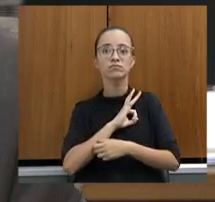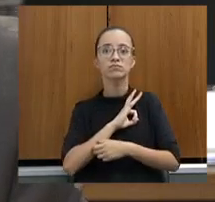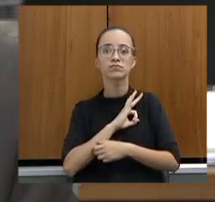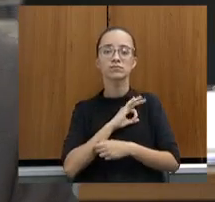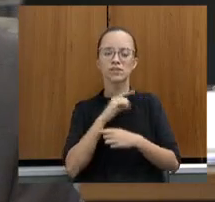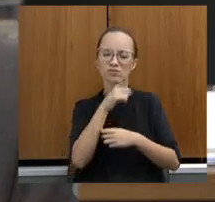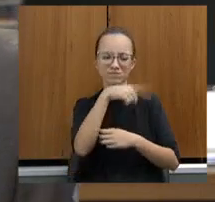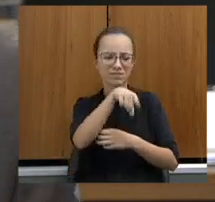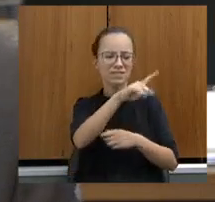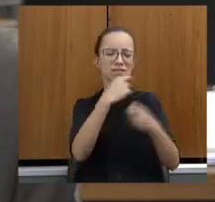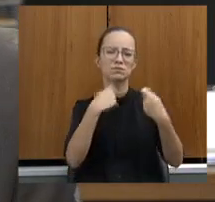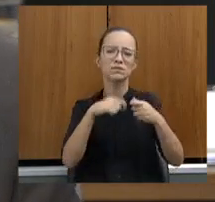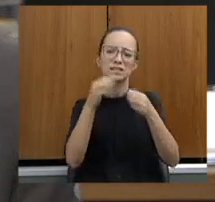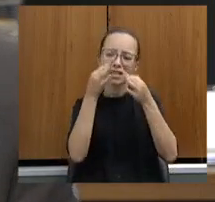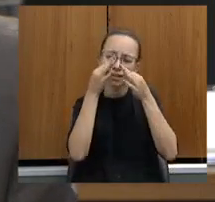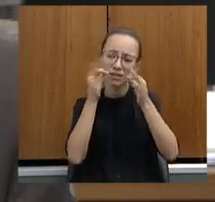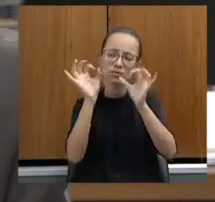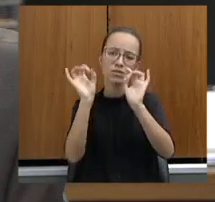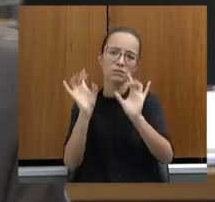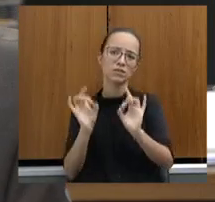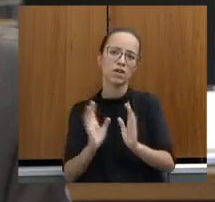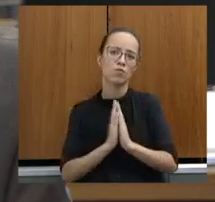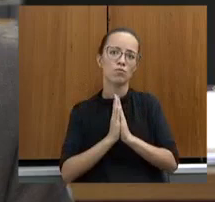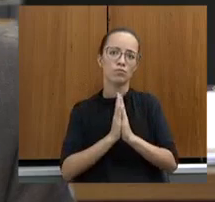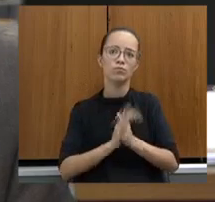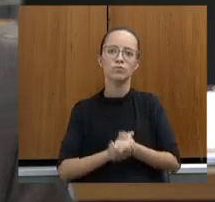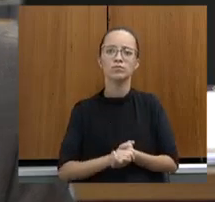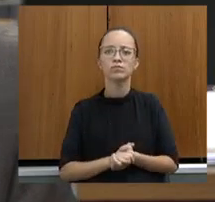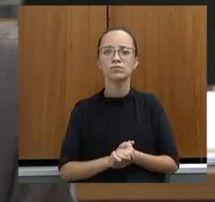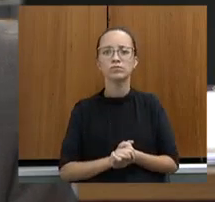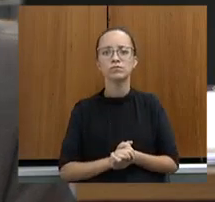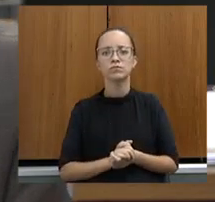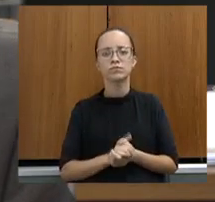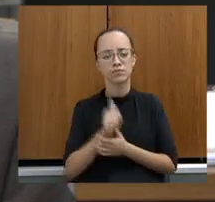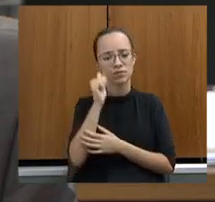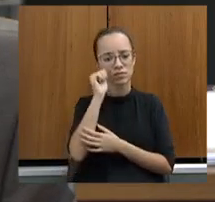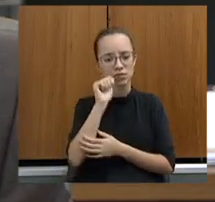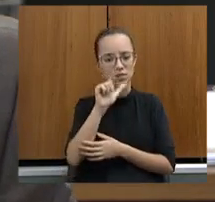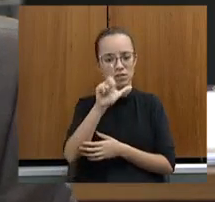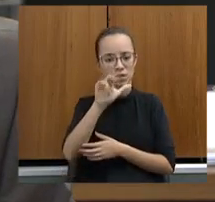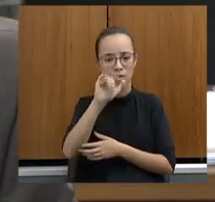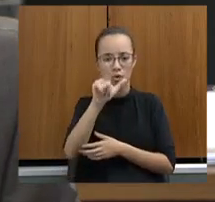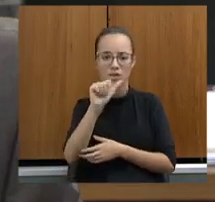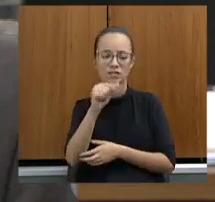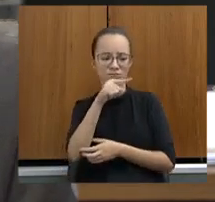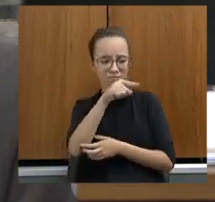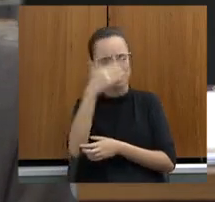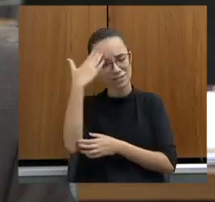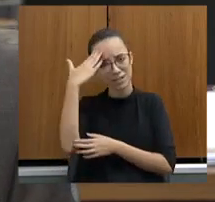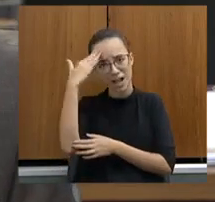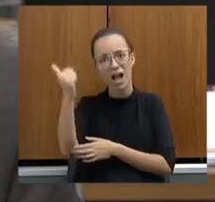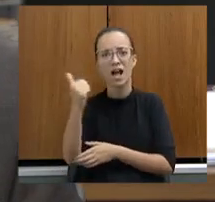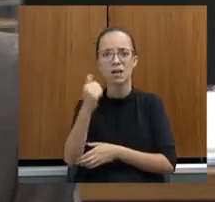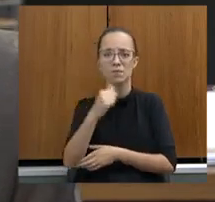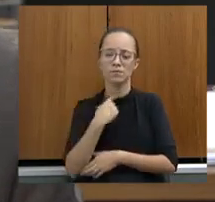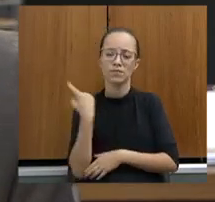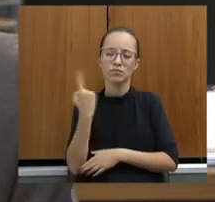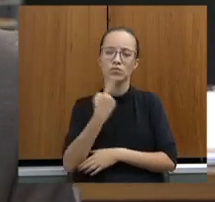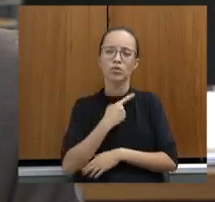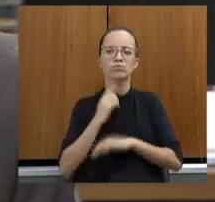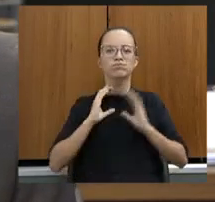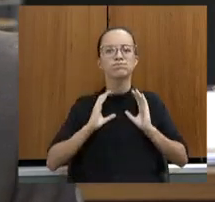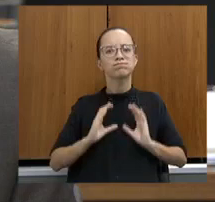uma atenção especial secretária Luiza Barreto A senhora sabe perfeitamente da nossa postura